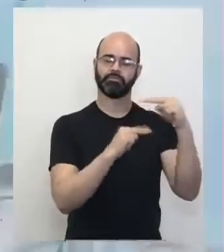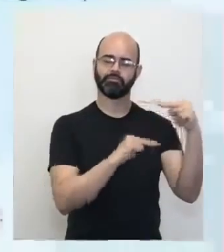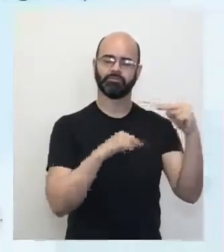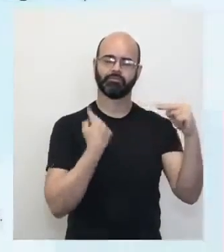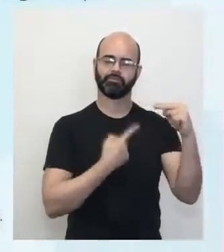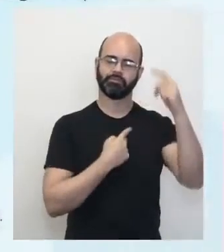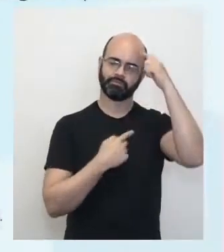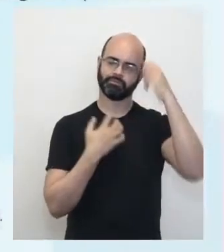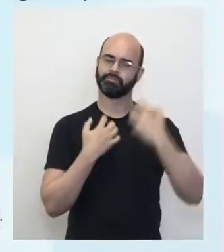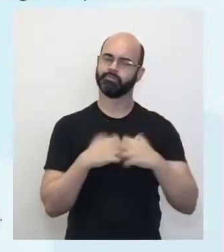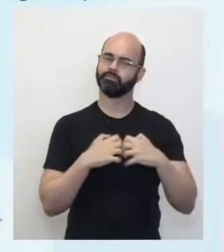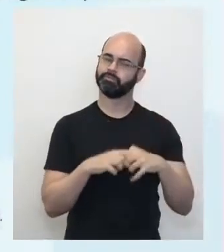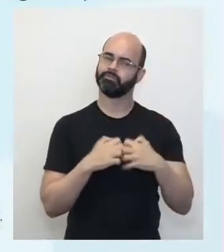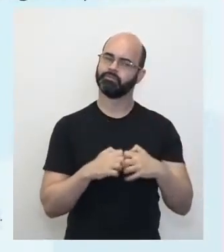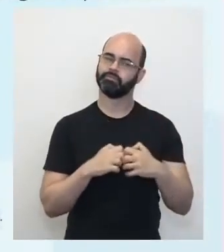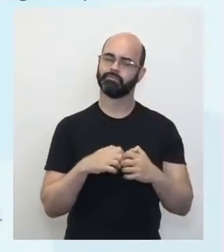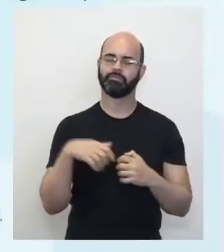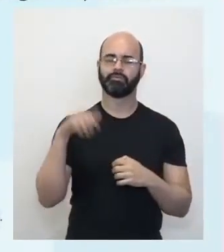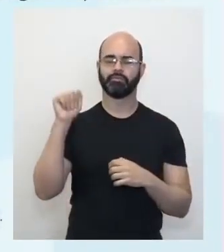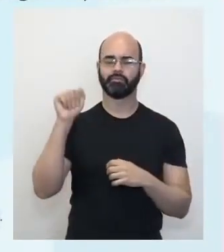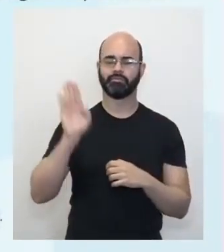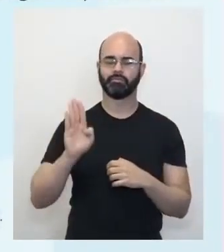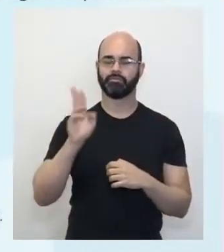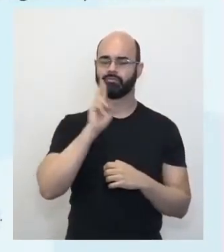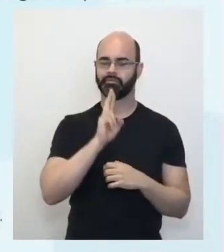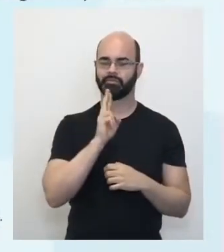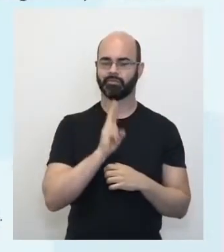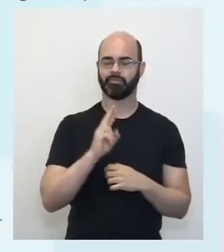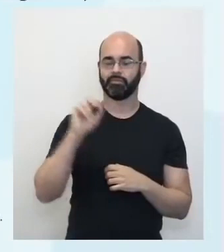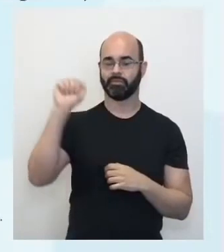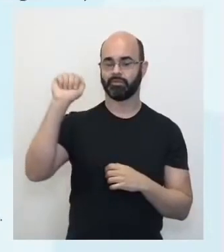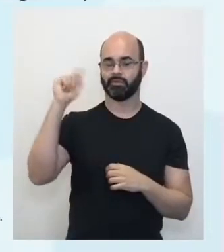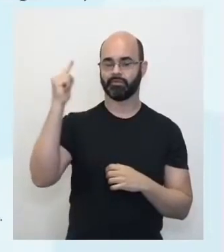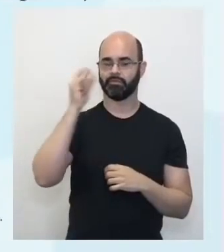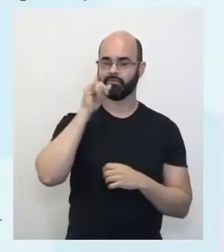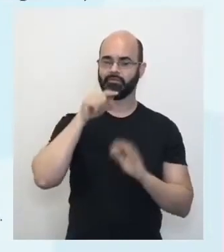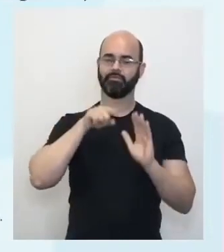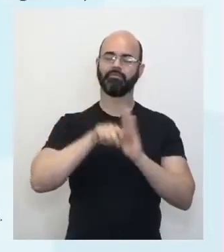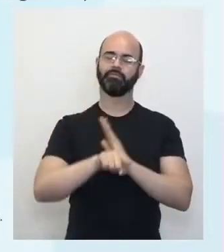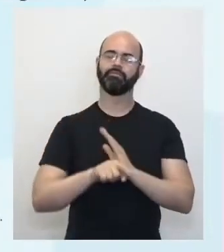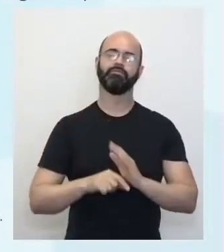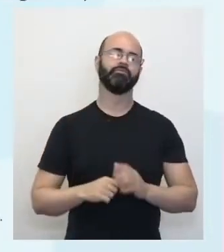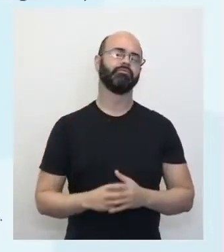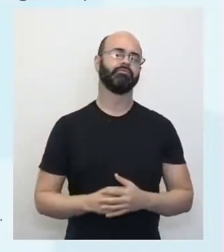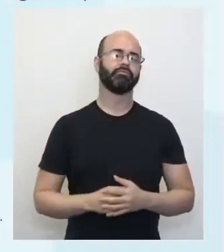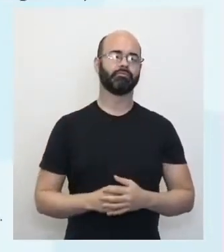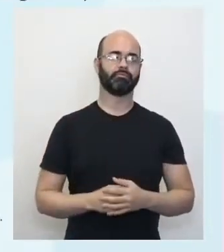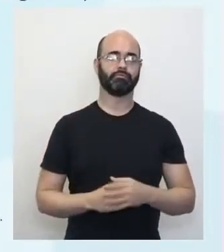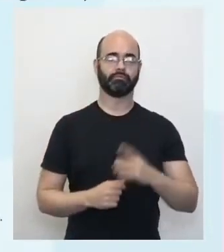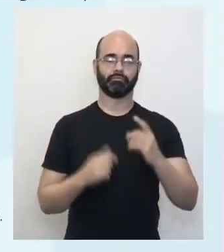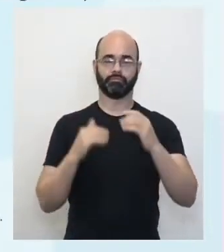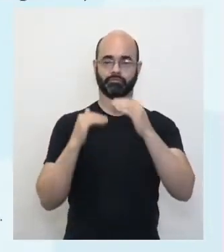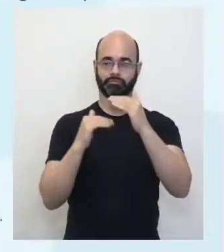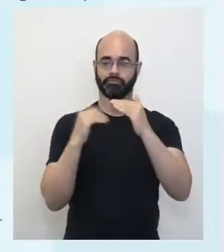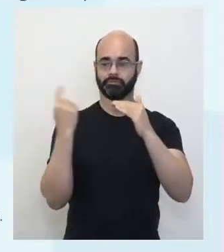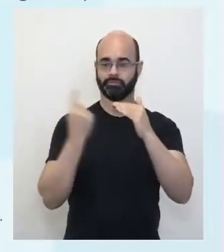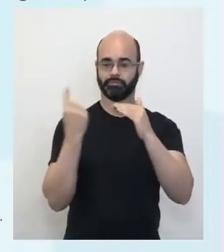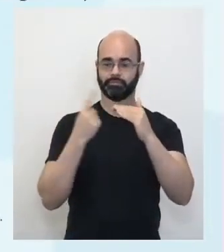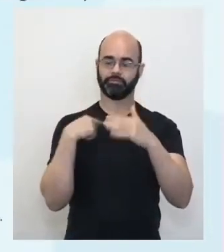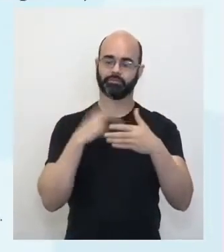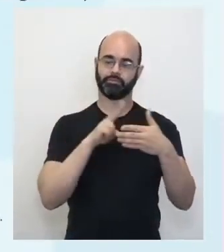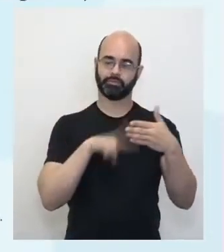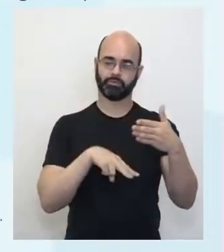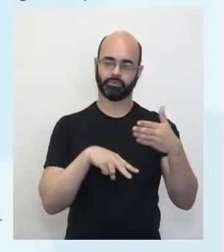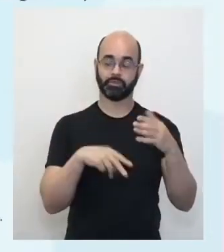partir desses trechos em destaque, vocês precisam pensar aí o seguinte. A primeira parte, nós lemos